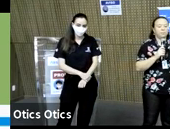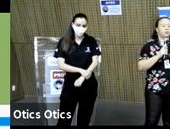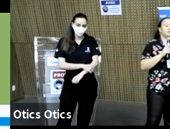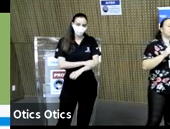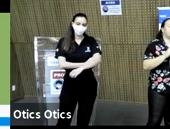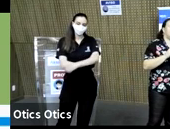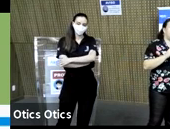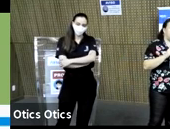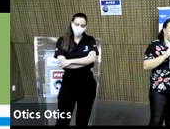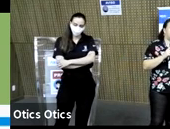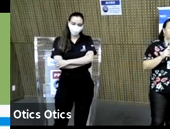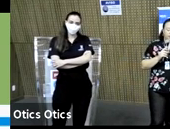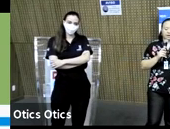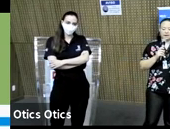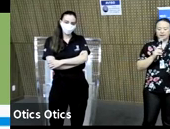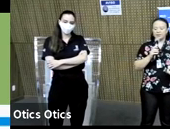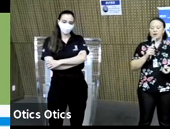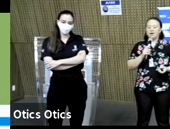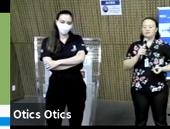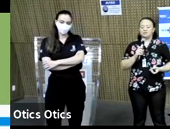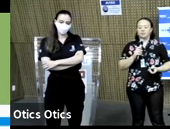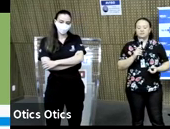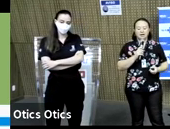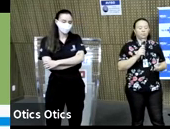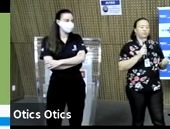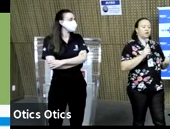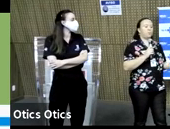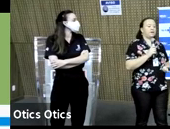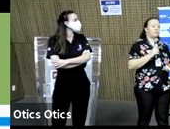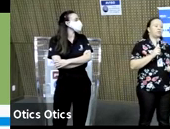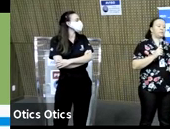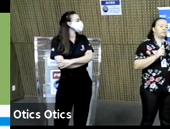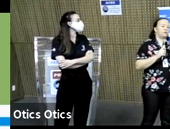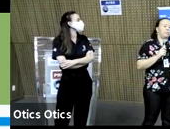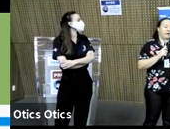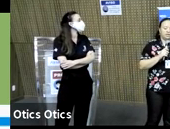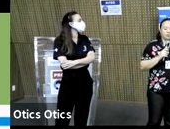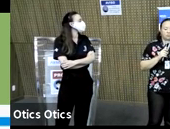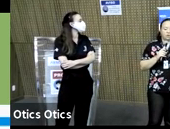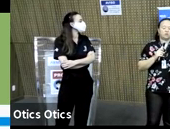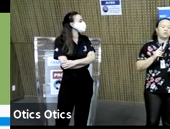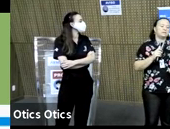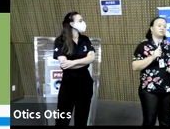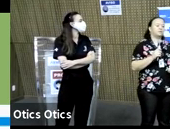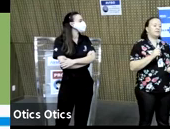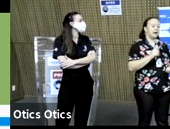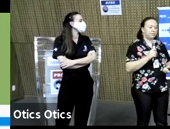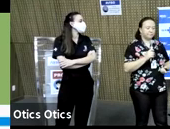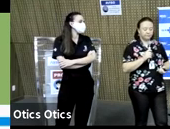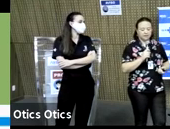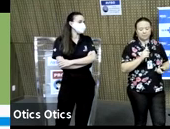sobre a importância desse registro, né, e sensibilizar o profissional, principalmente o profissional médico, à utilização